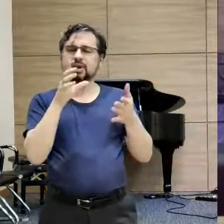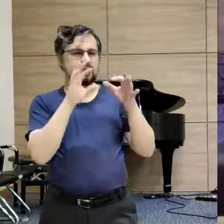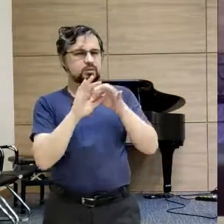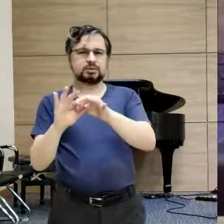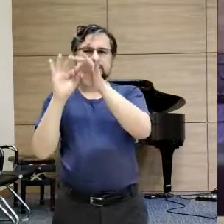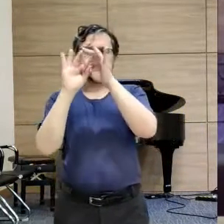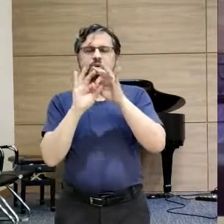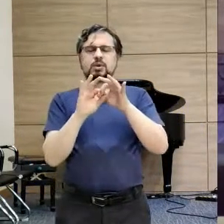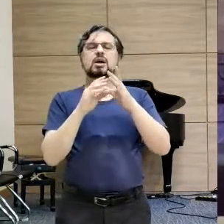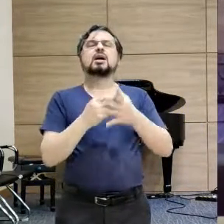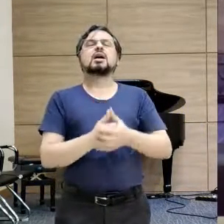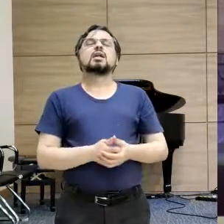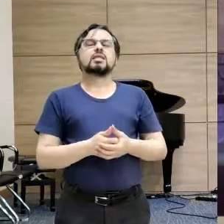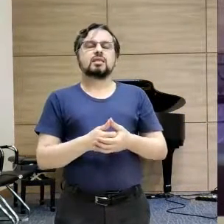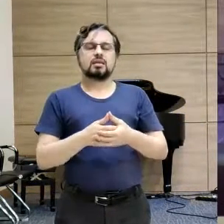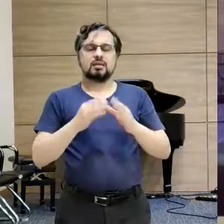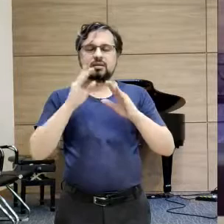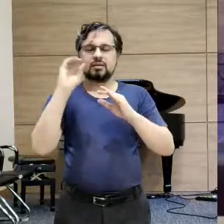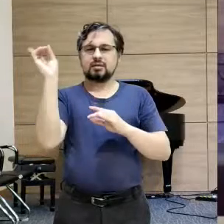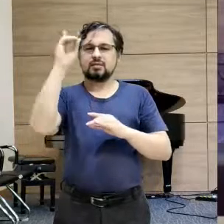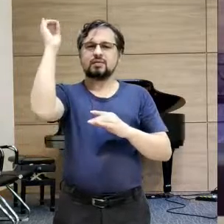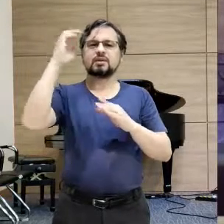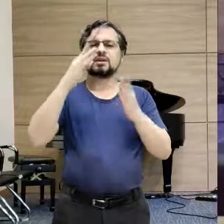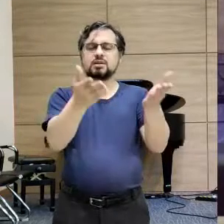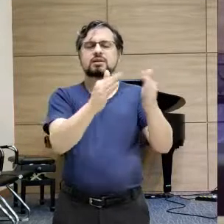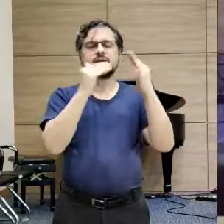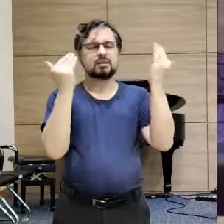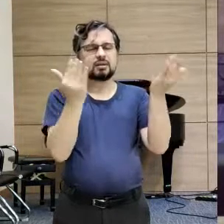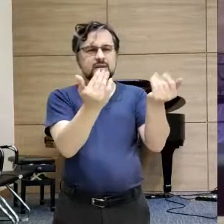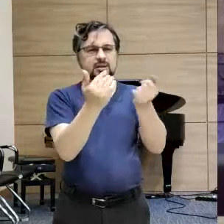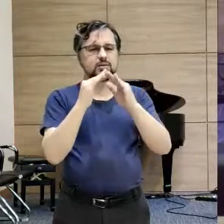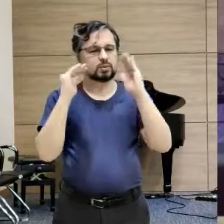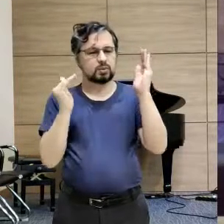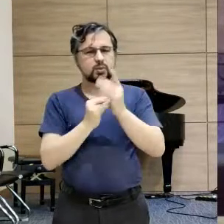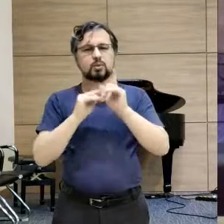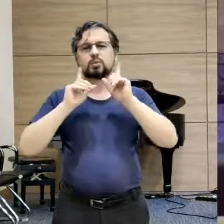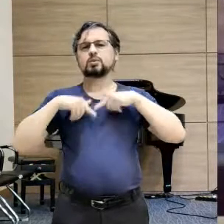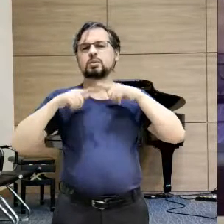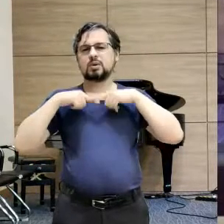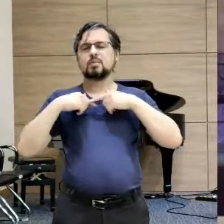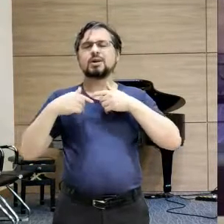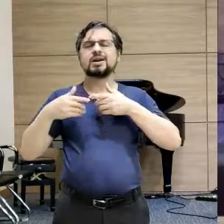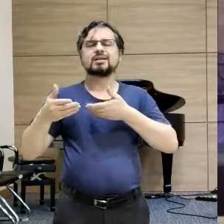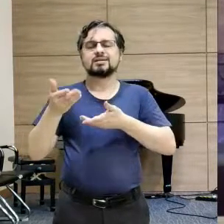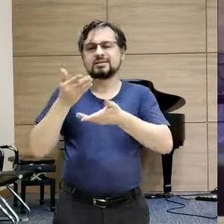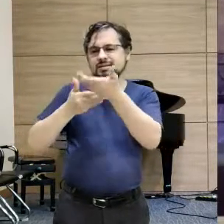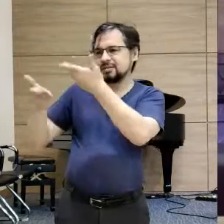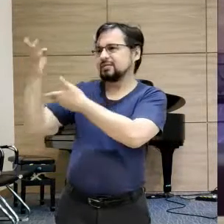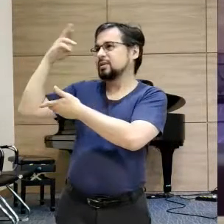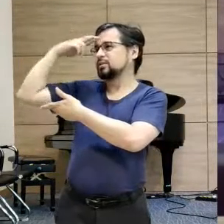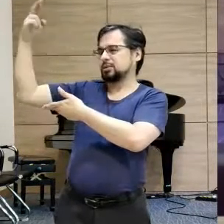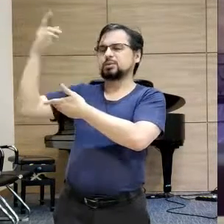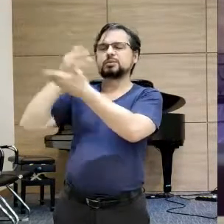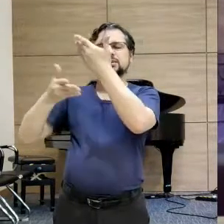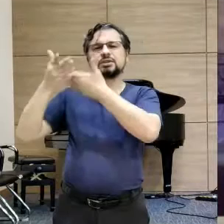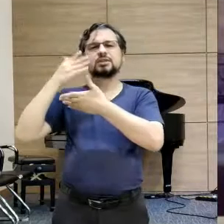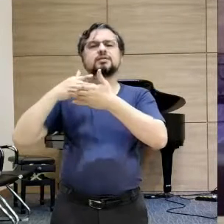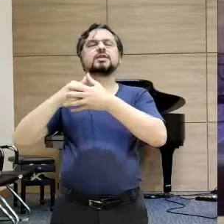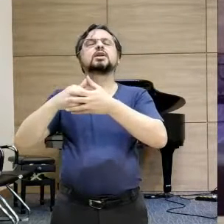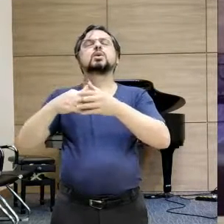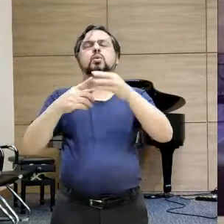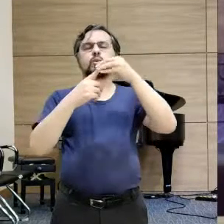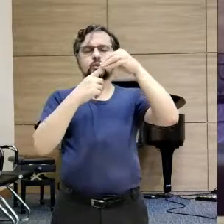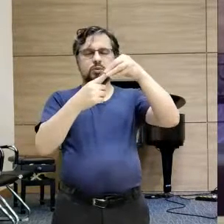unifica, Davi traz todo Israel para servir ao Senhor e servir num único reino. Isso é lindo. Davi tem inúmeras